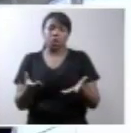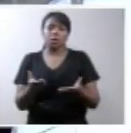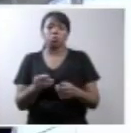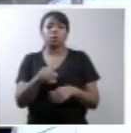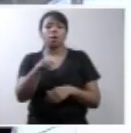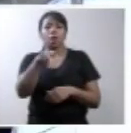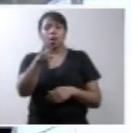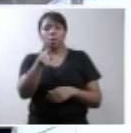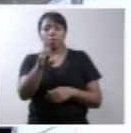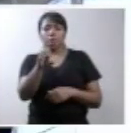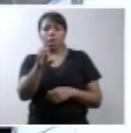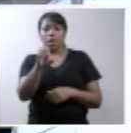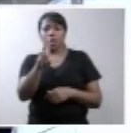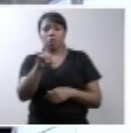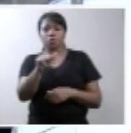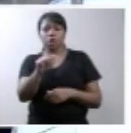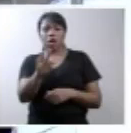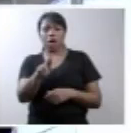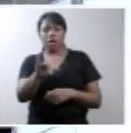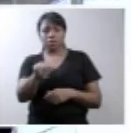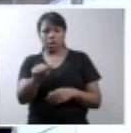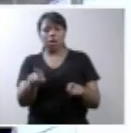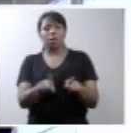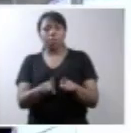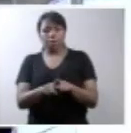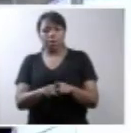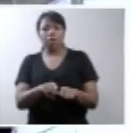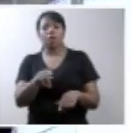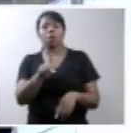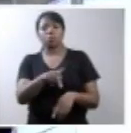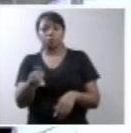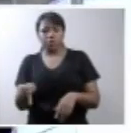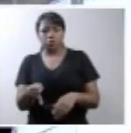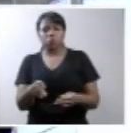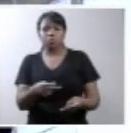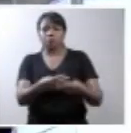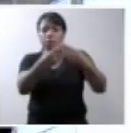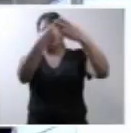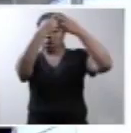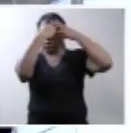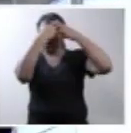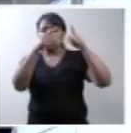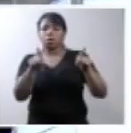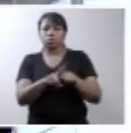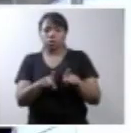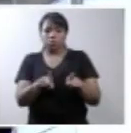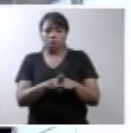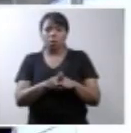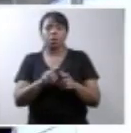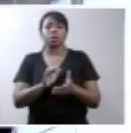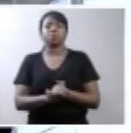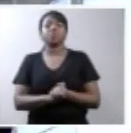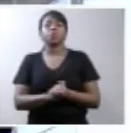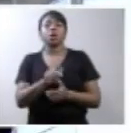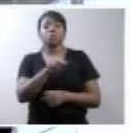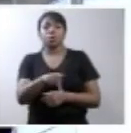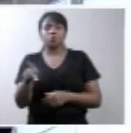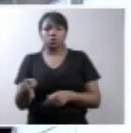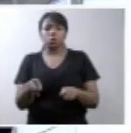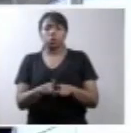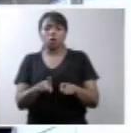Leme Lopes psiquiatria Professor elbert prachedes Hematologia Professor José Ribeiro do Vale bioquímica e